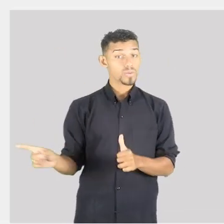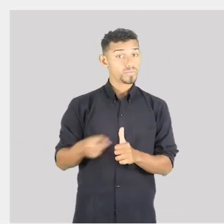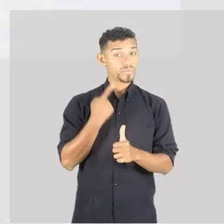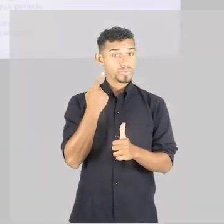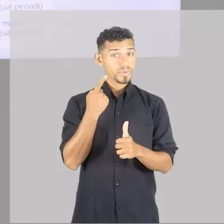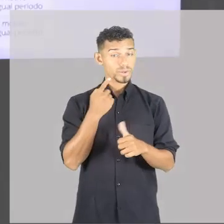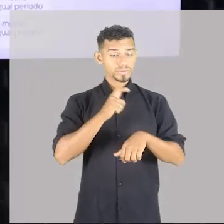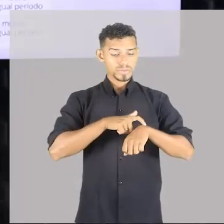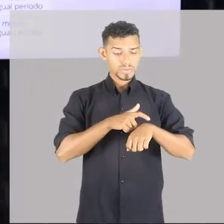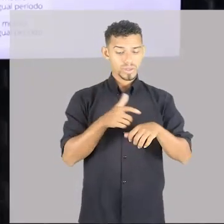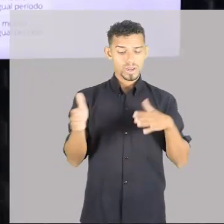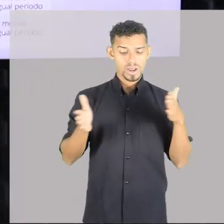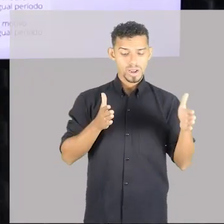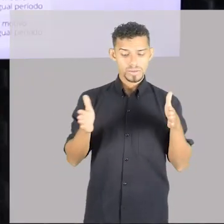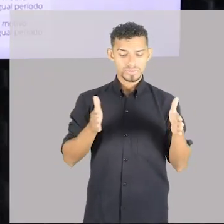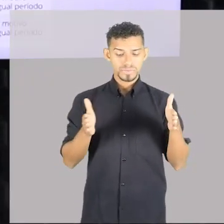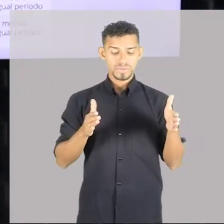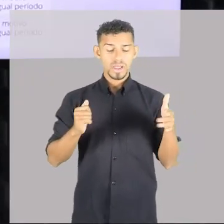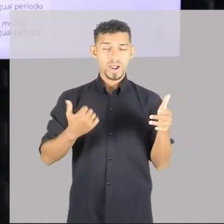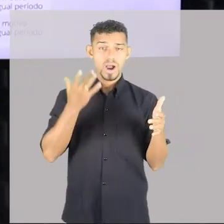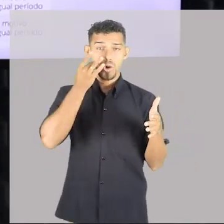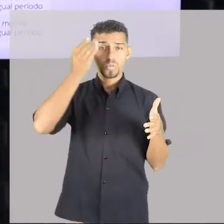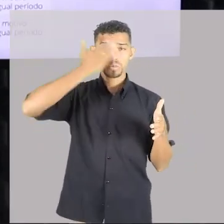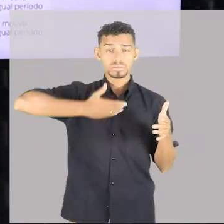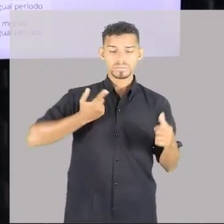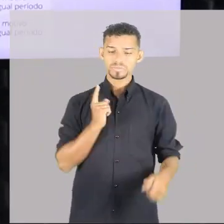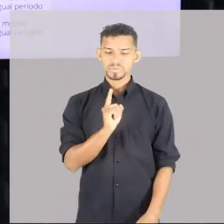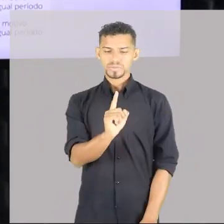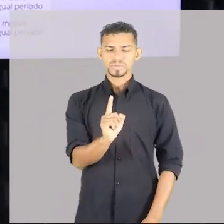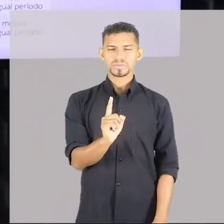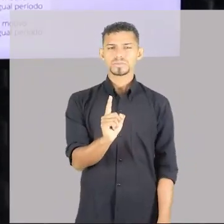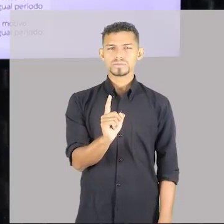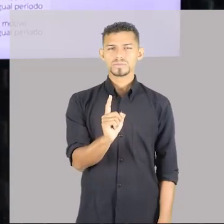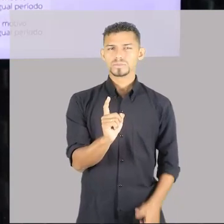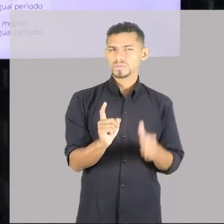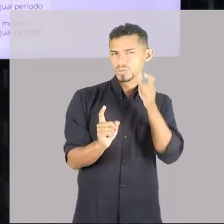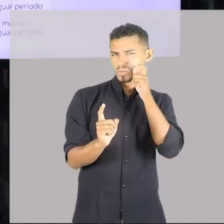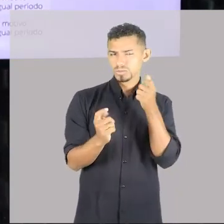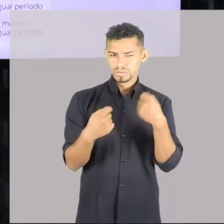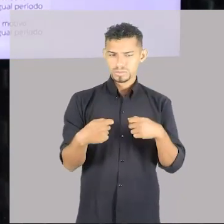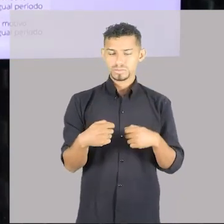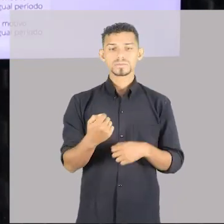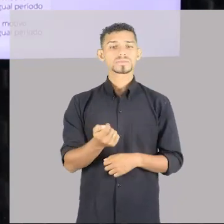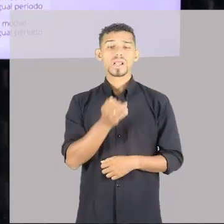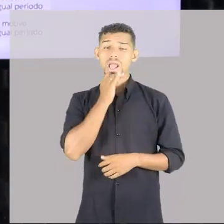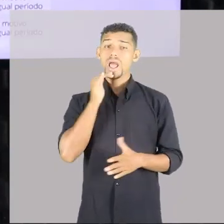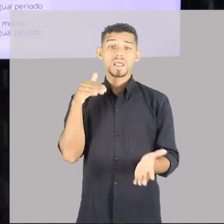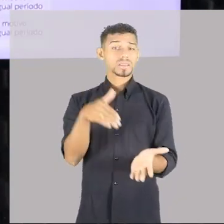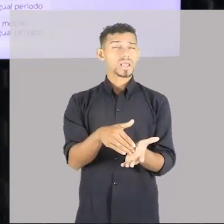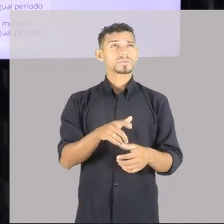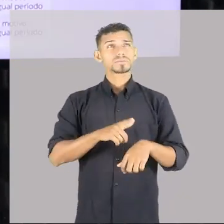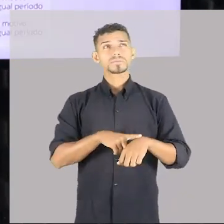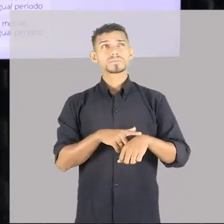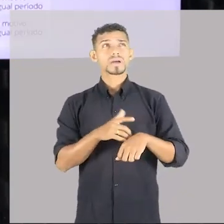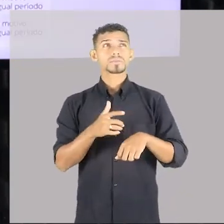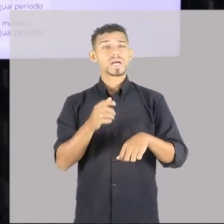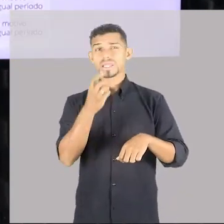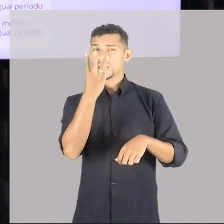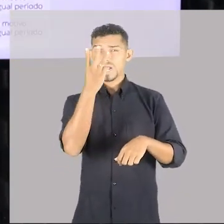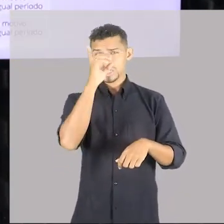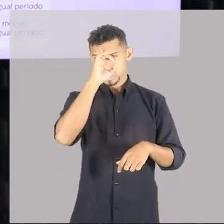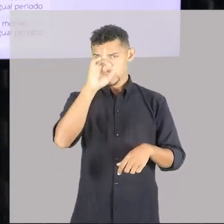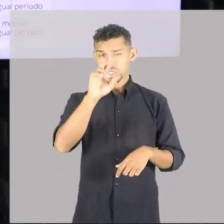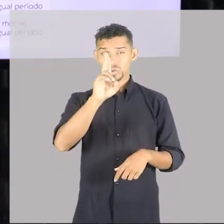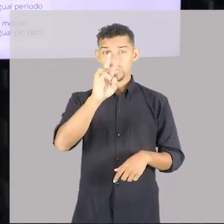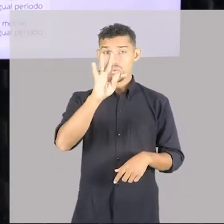prazo, quanto ao comparecimento do interessado, quando for necessário, é de no mínimo 3 dias